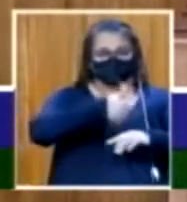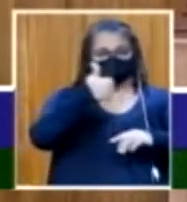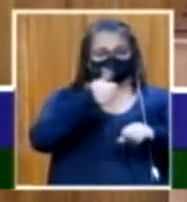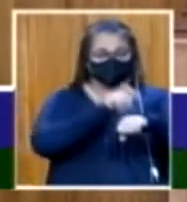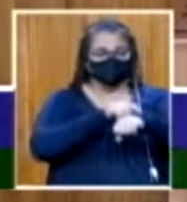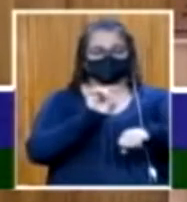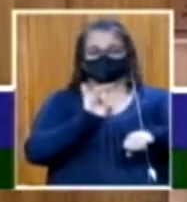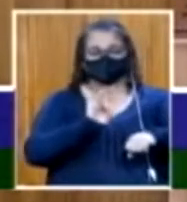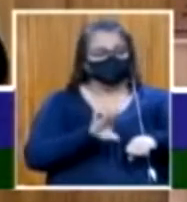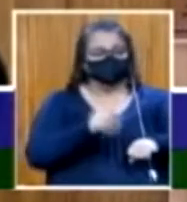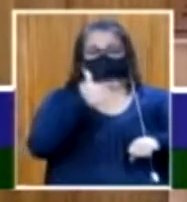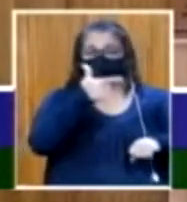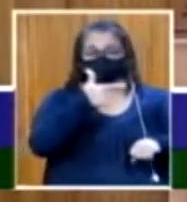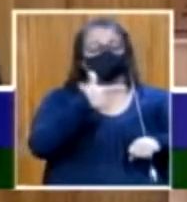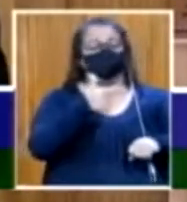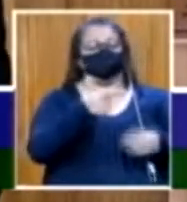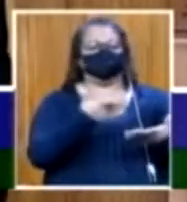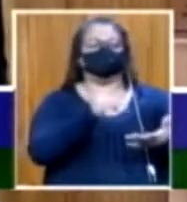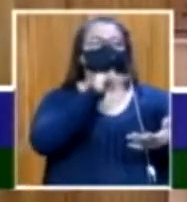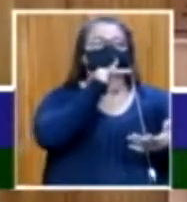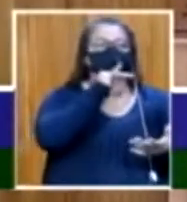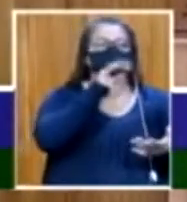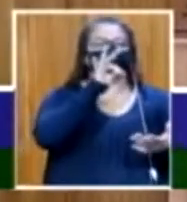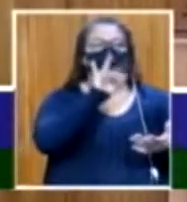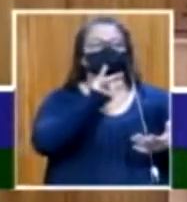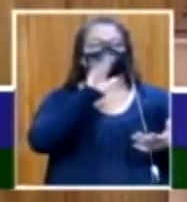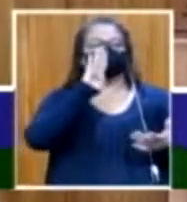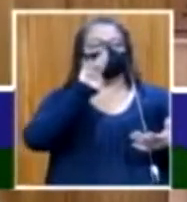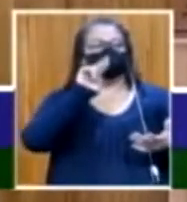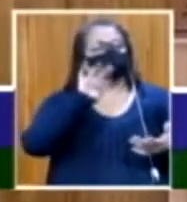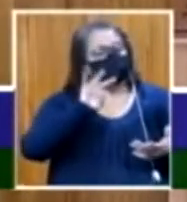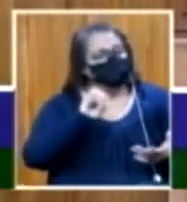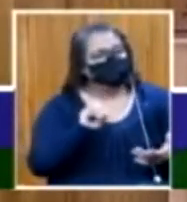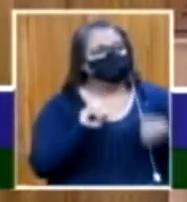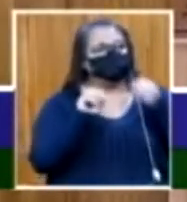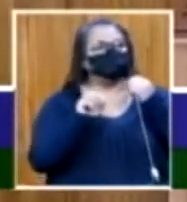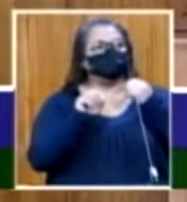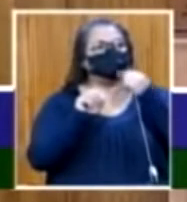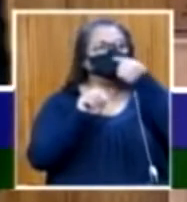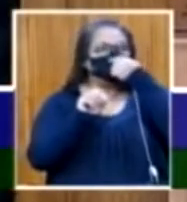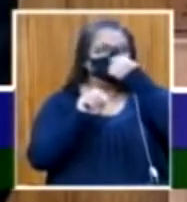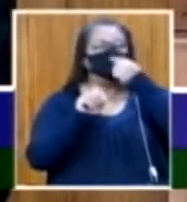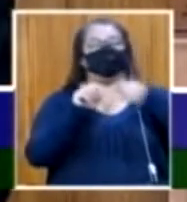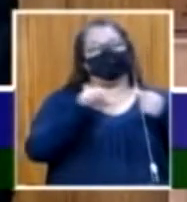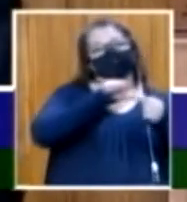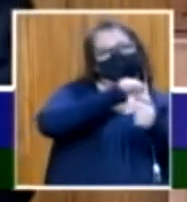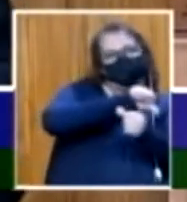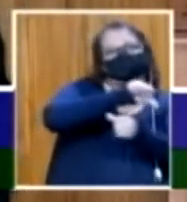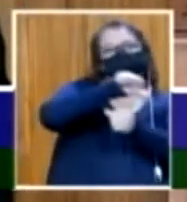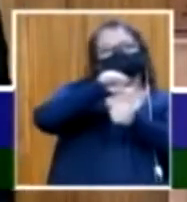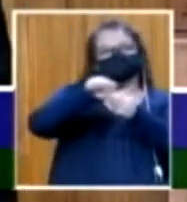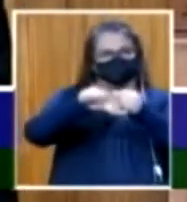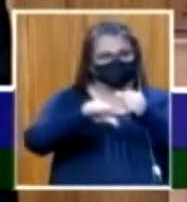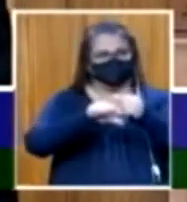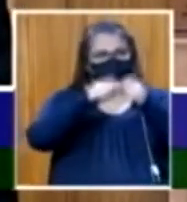só 2 tributos a título de exemplo, que são PIS e COFINS, eles passarão para